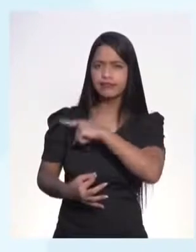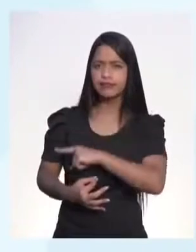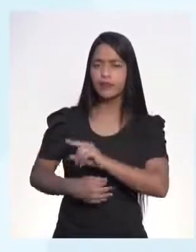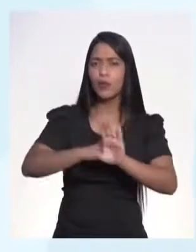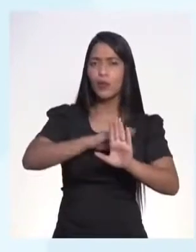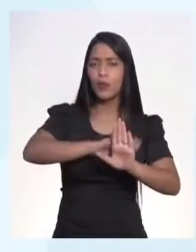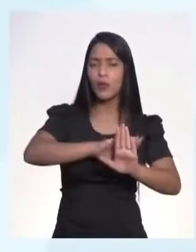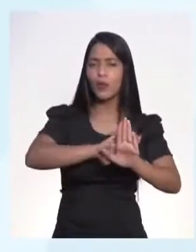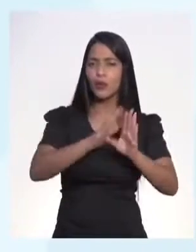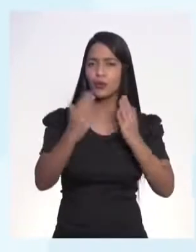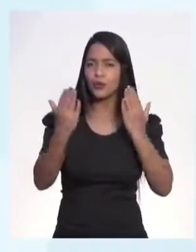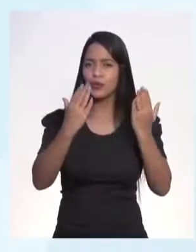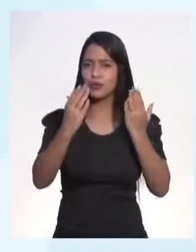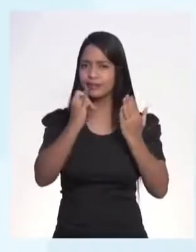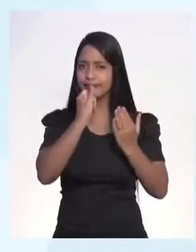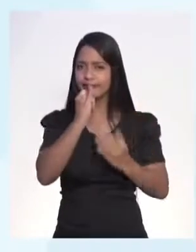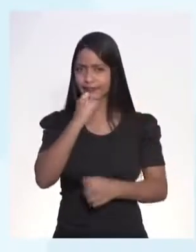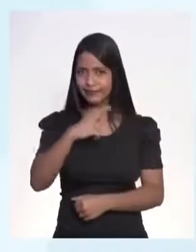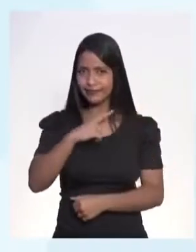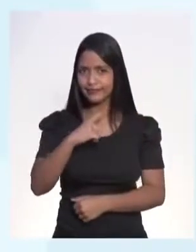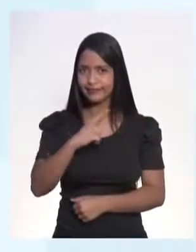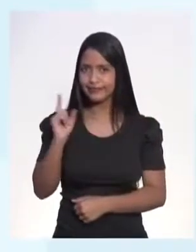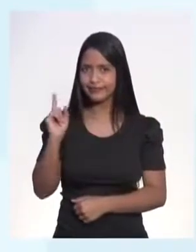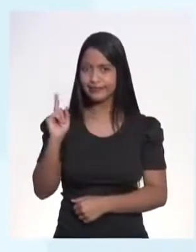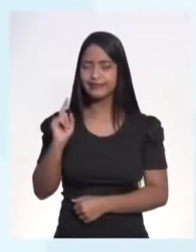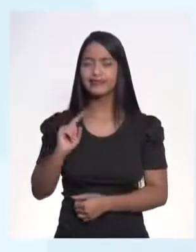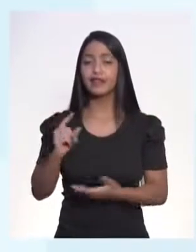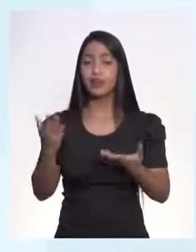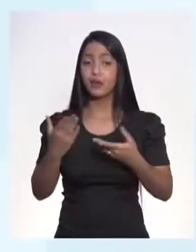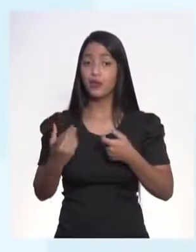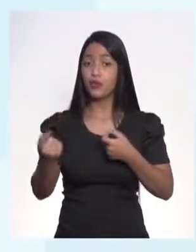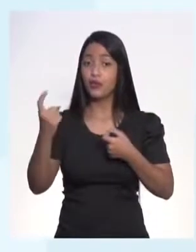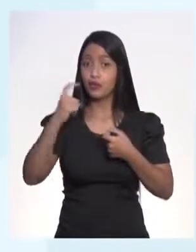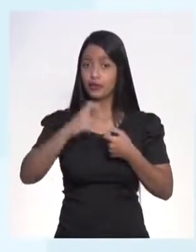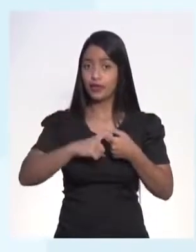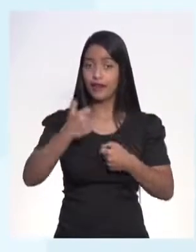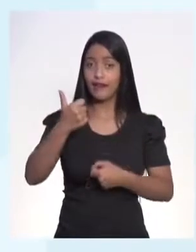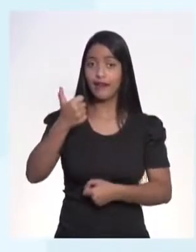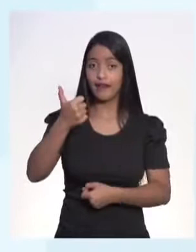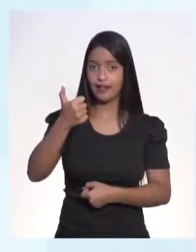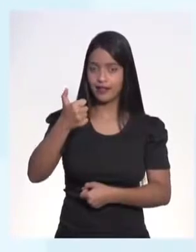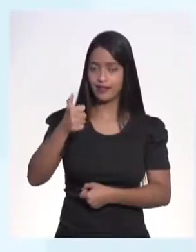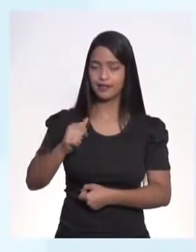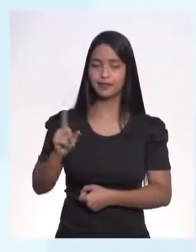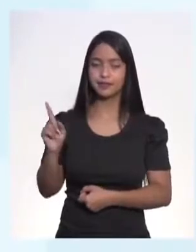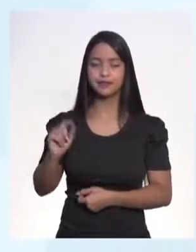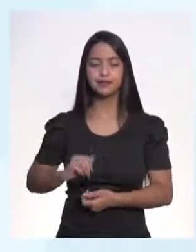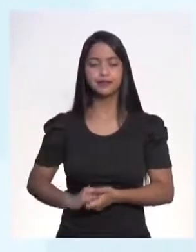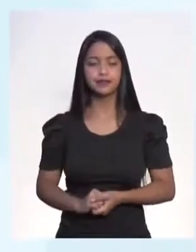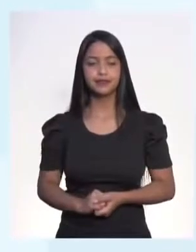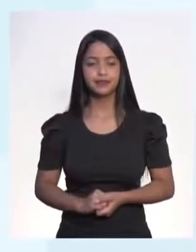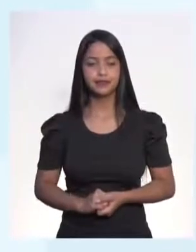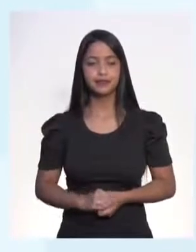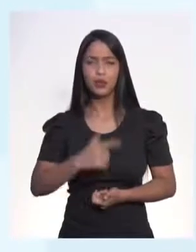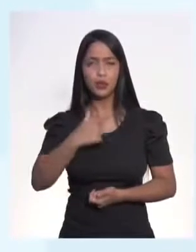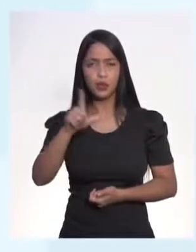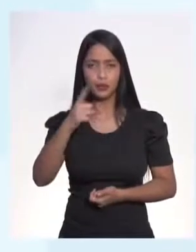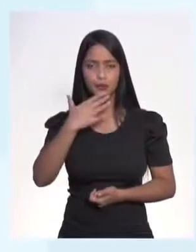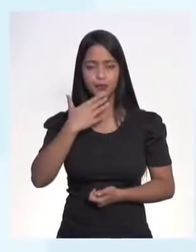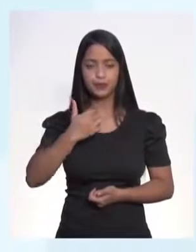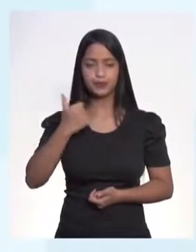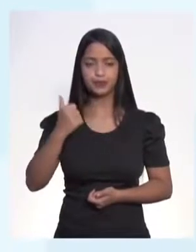conotação em sentido figurado vou voltar que pegar minha canetinha cana não eu pegar um marca texto que